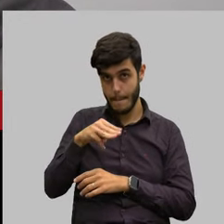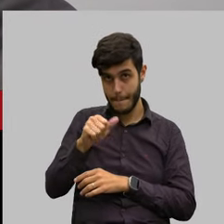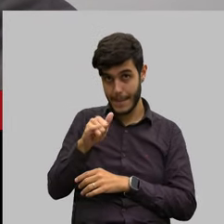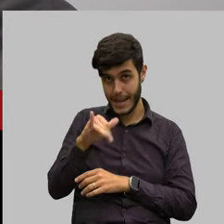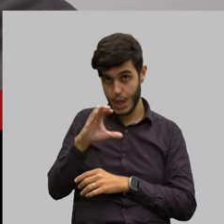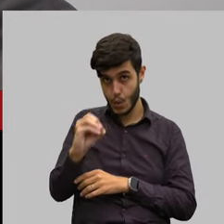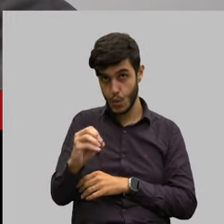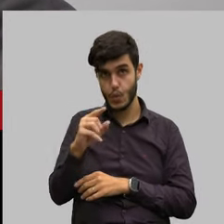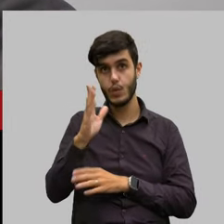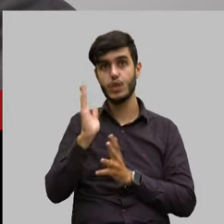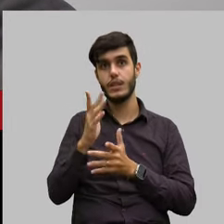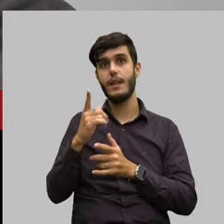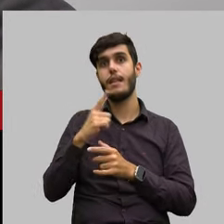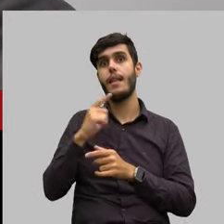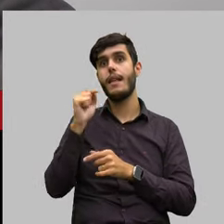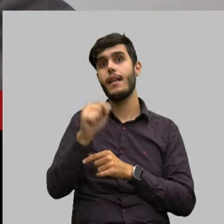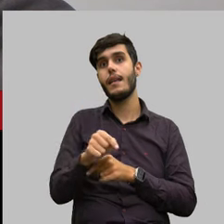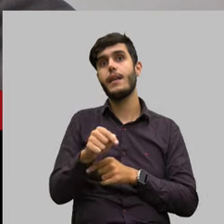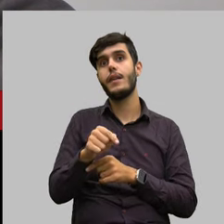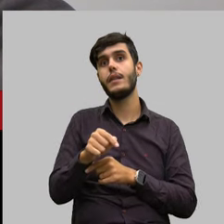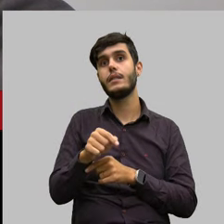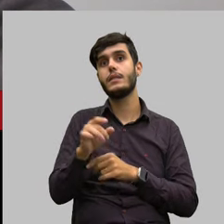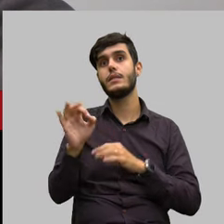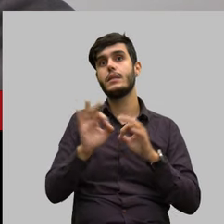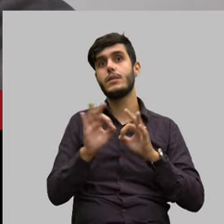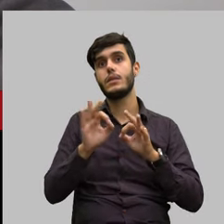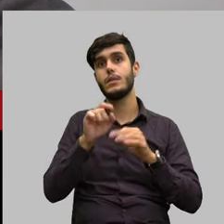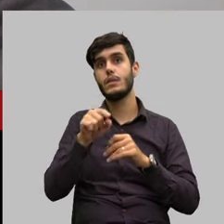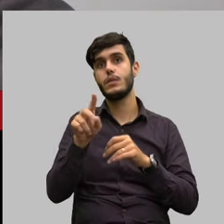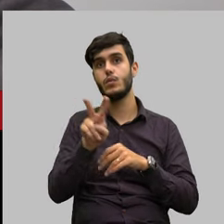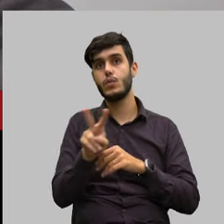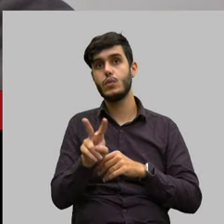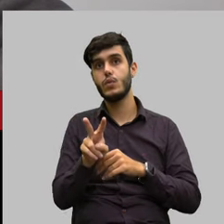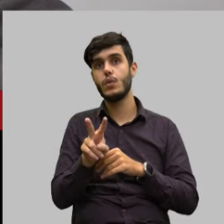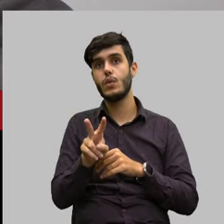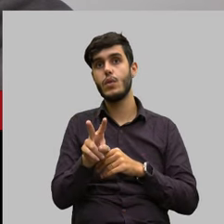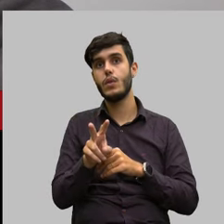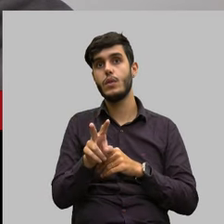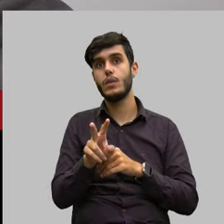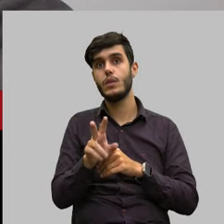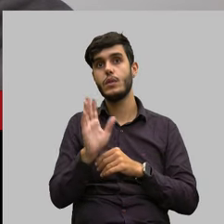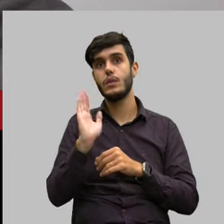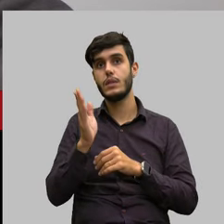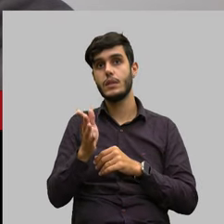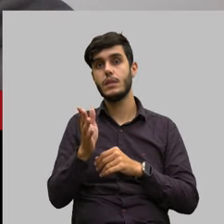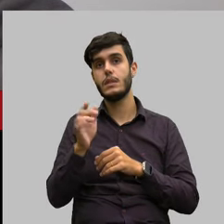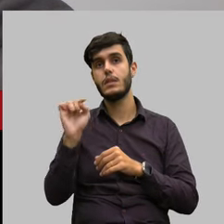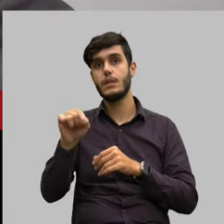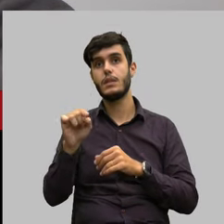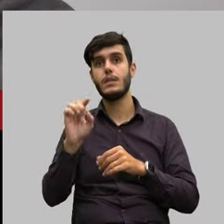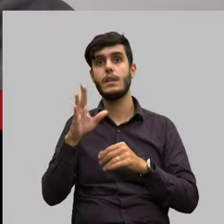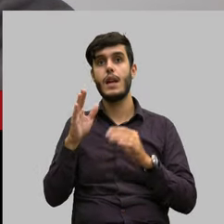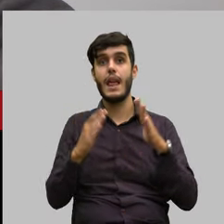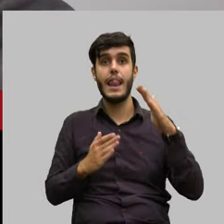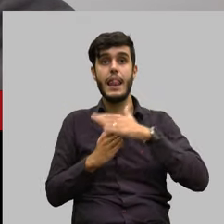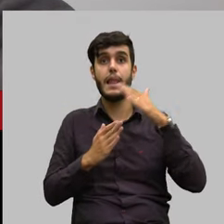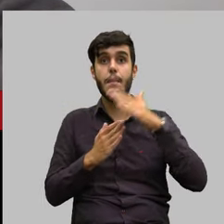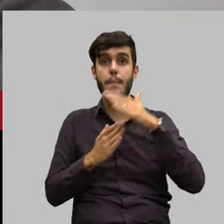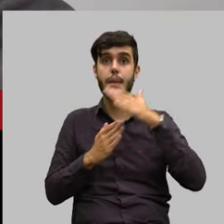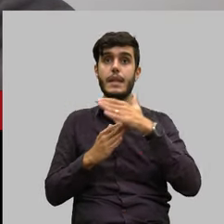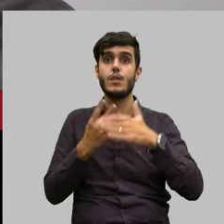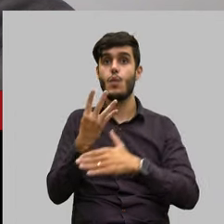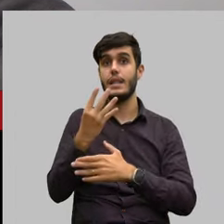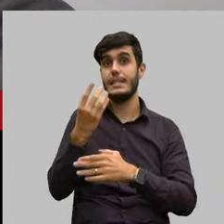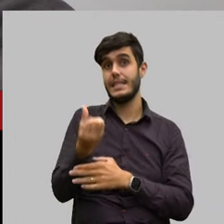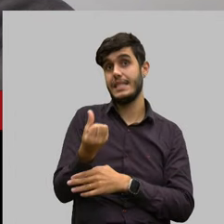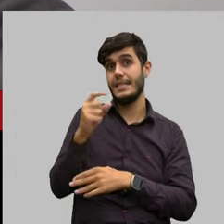já estávamos secretária de planejamento e secretário de fazenda já estávamos acima do limite prudencial que é